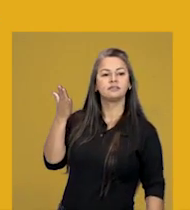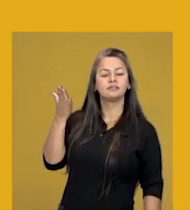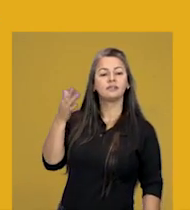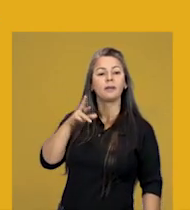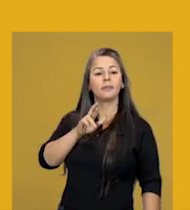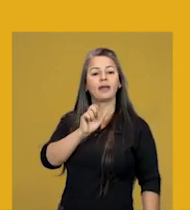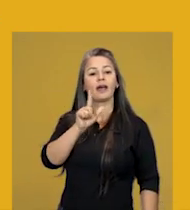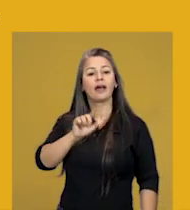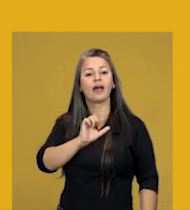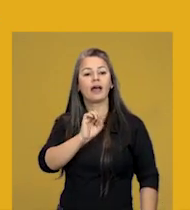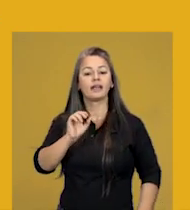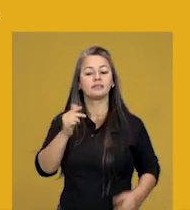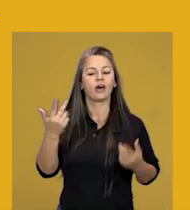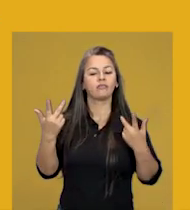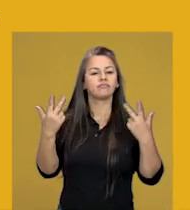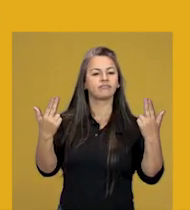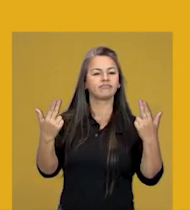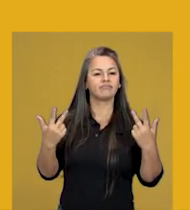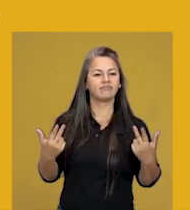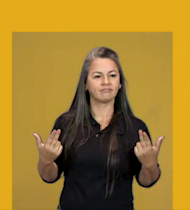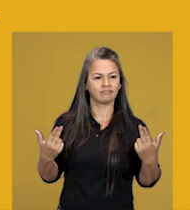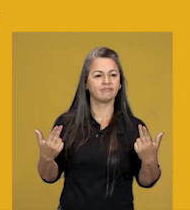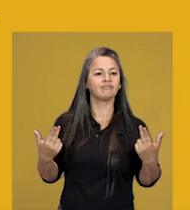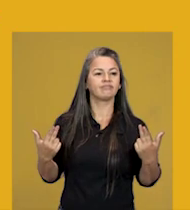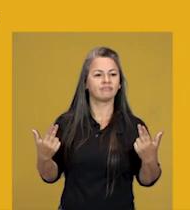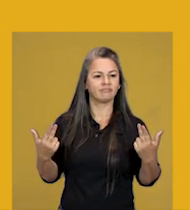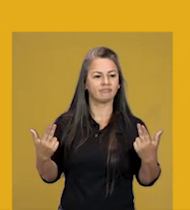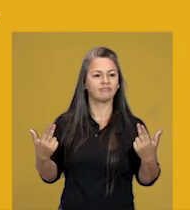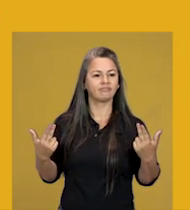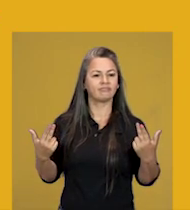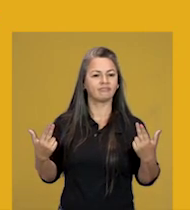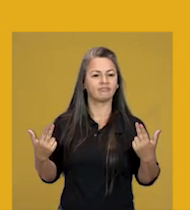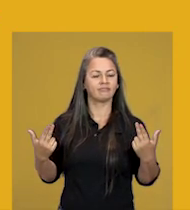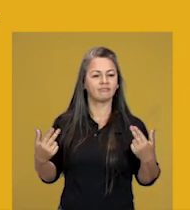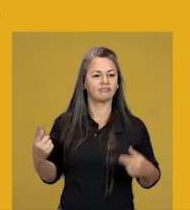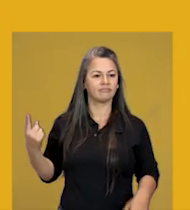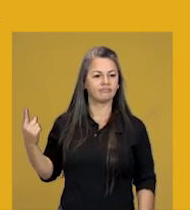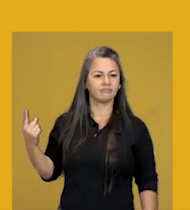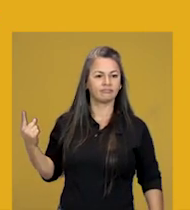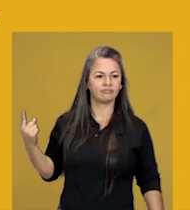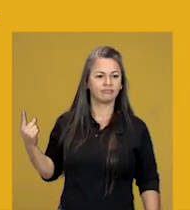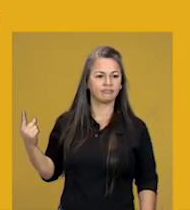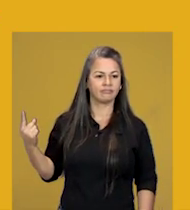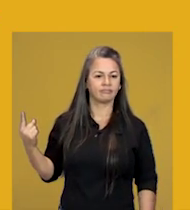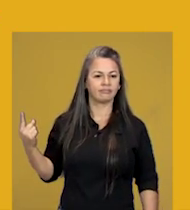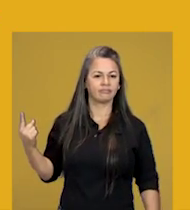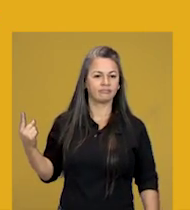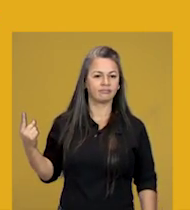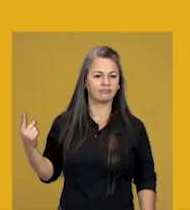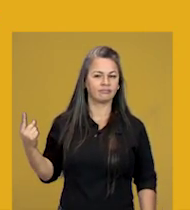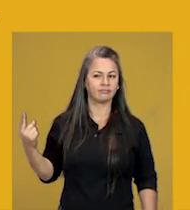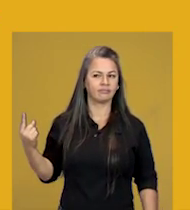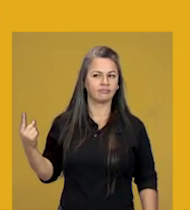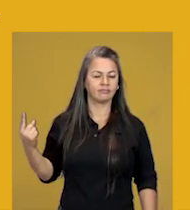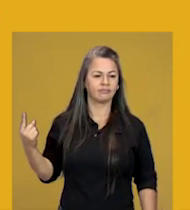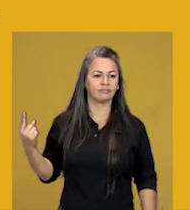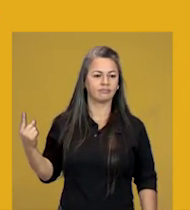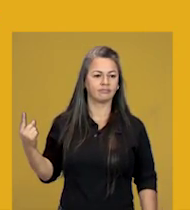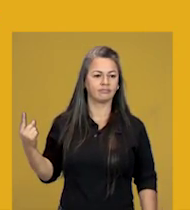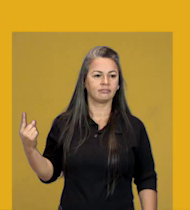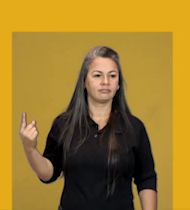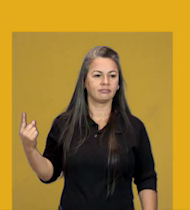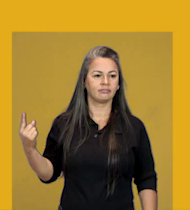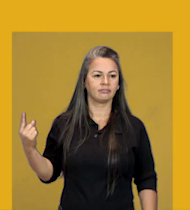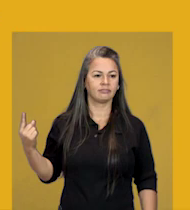as áreas. Muito fácil, né? Então, a razão de semelhança entre as áreas é 4 para 36, simplificando, 1